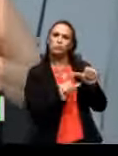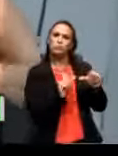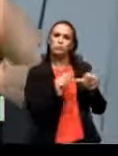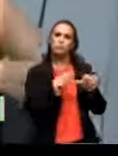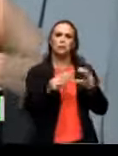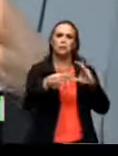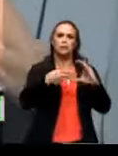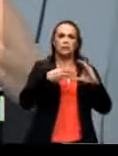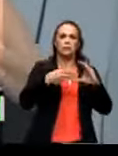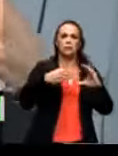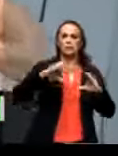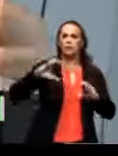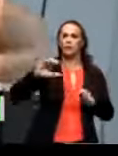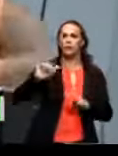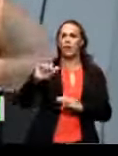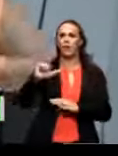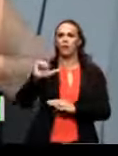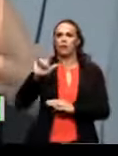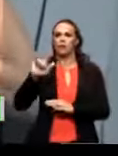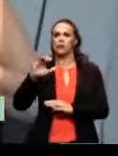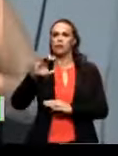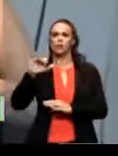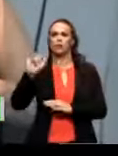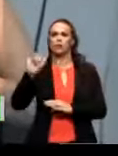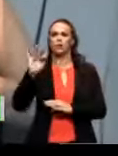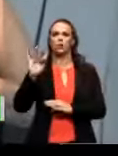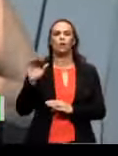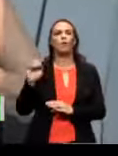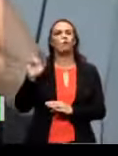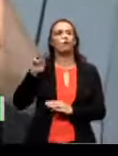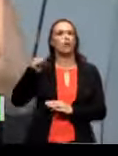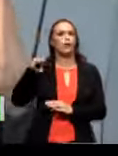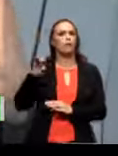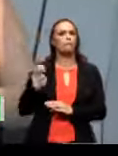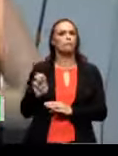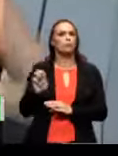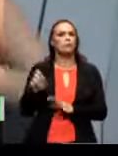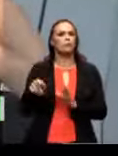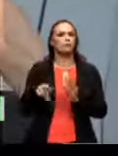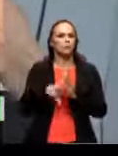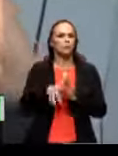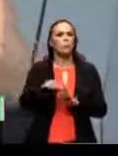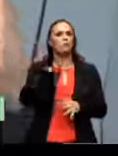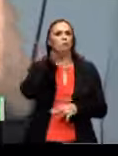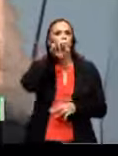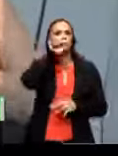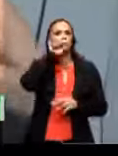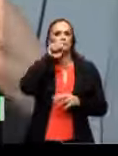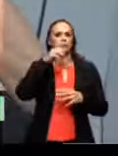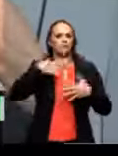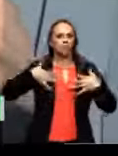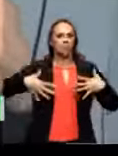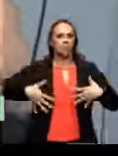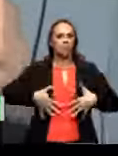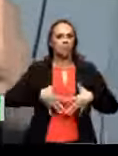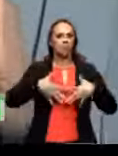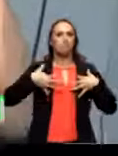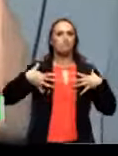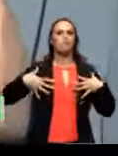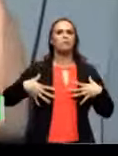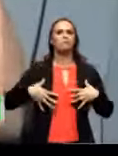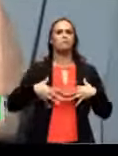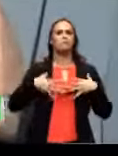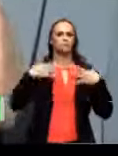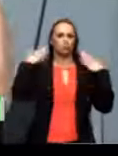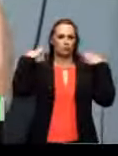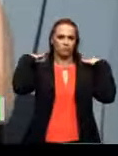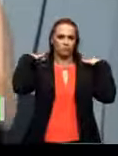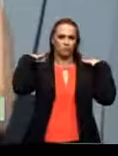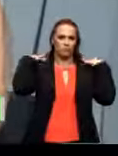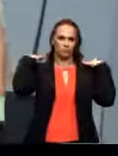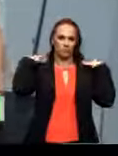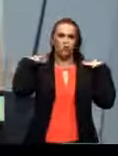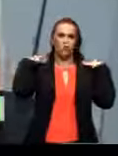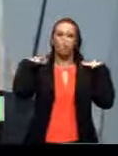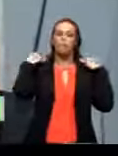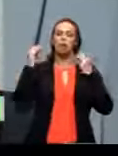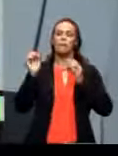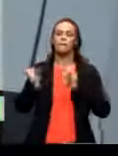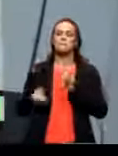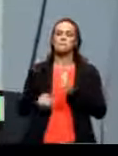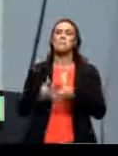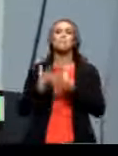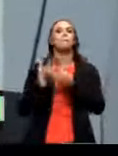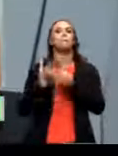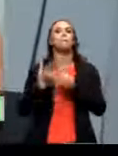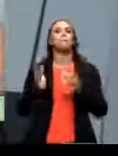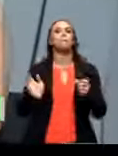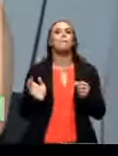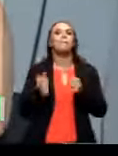ali do nosso, né, trato respiratório vão produzir para proteger ali o nosso trato respiratório, a proteína de exportação,